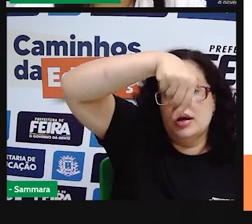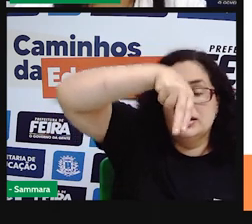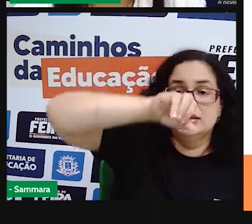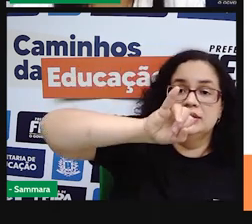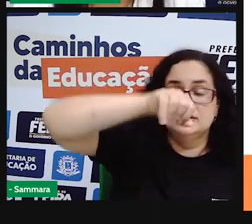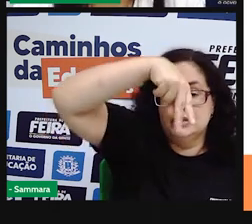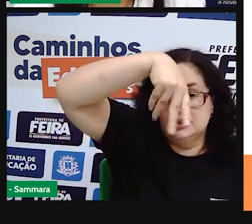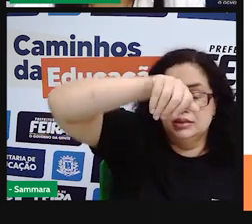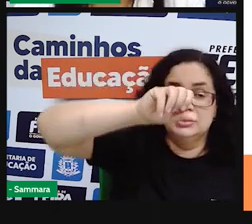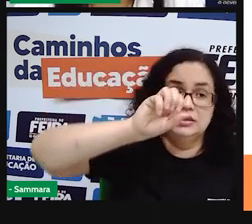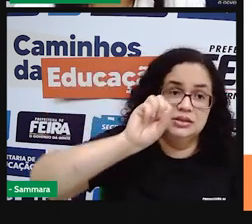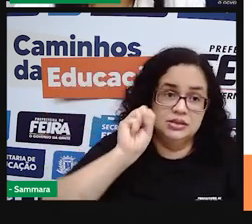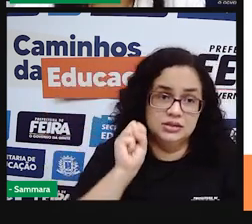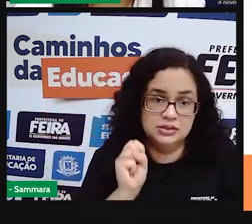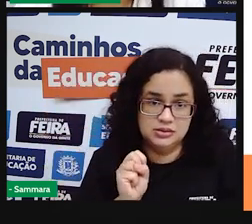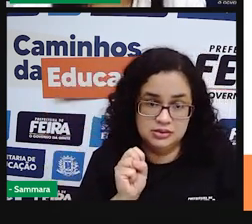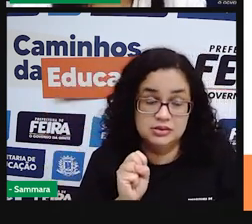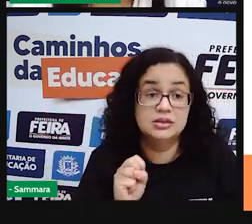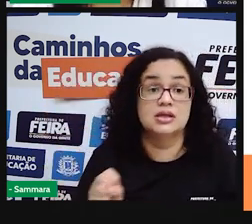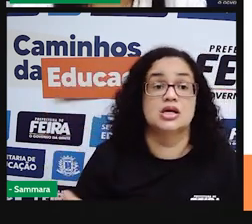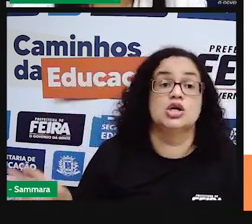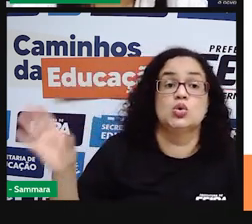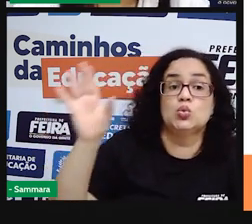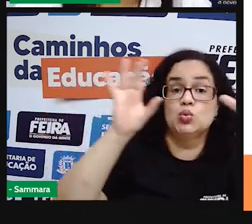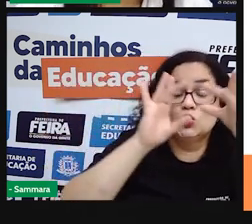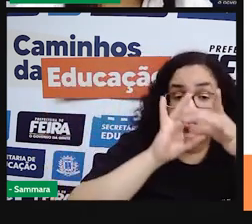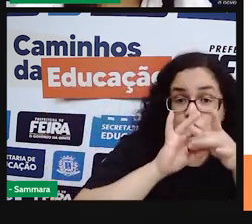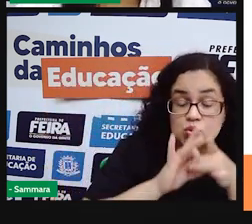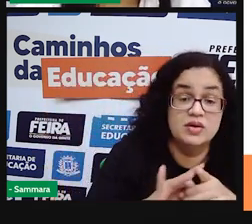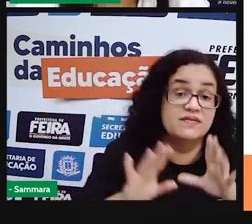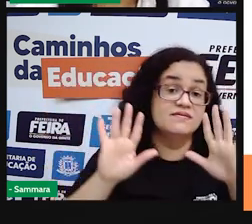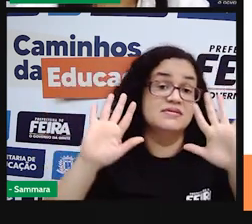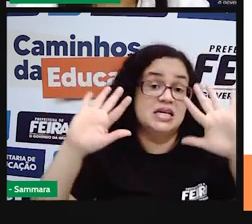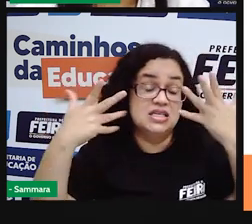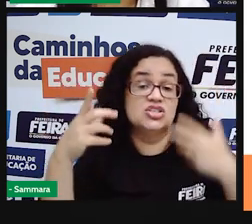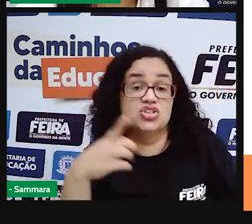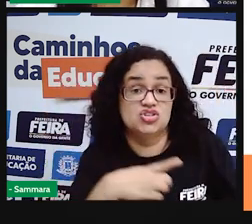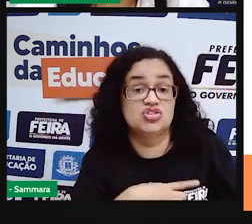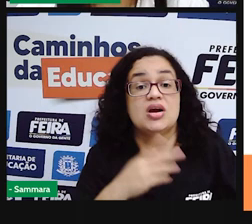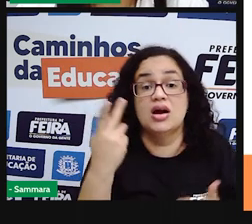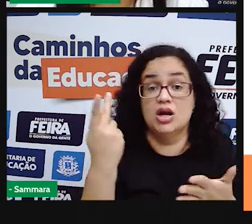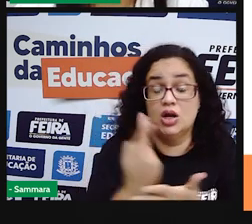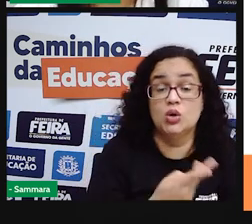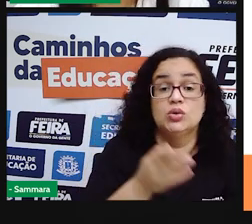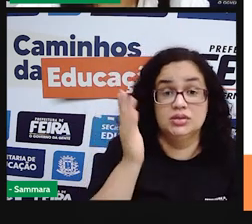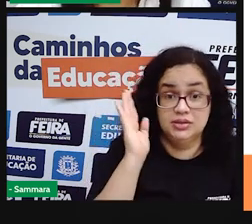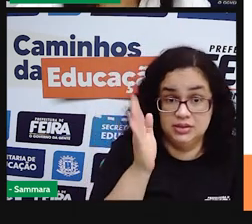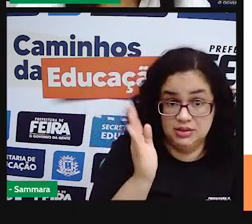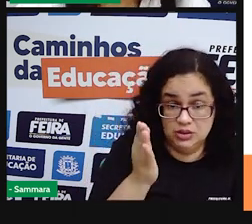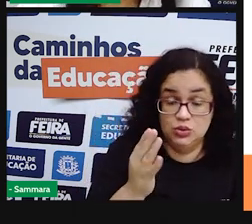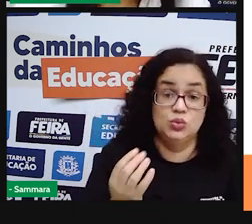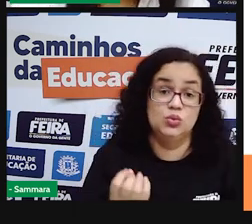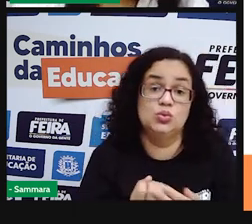principal da homenagem aí associada às festas que já aconteciam para comemorar a colheita era o São João.